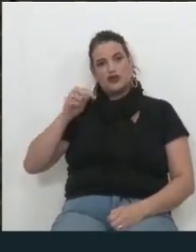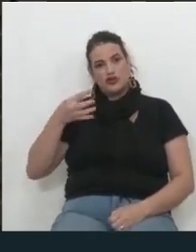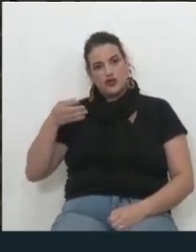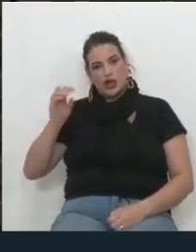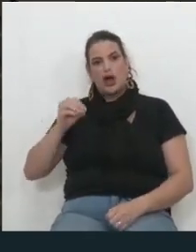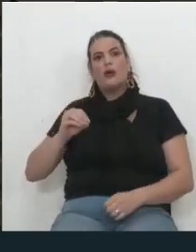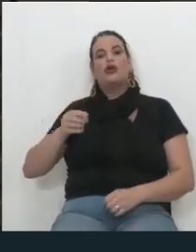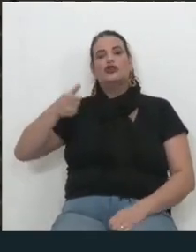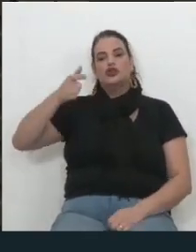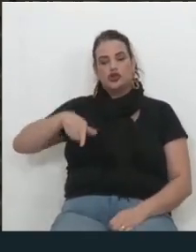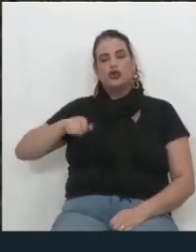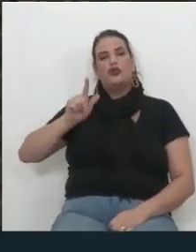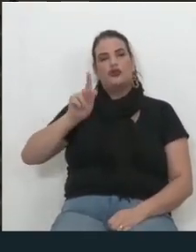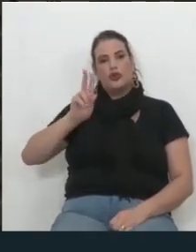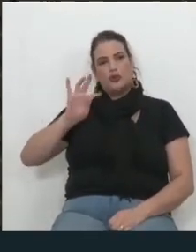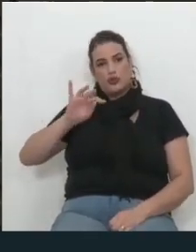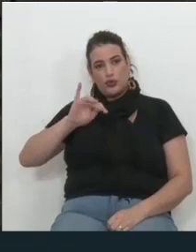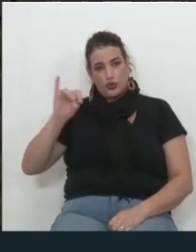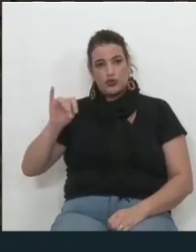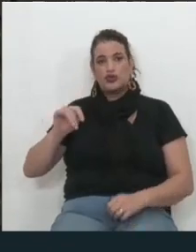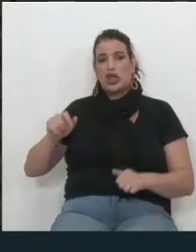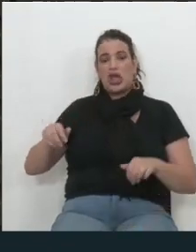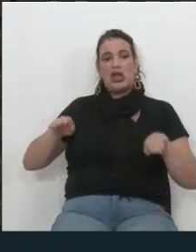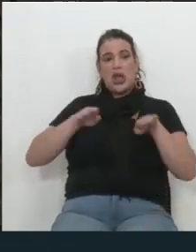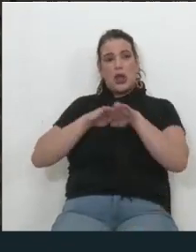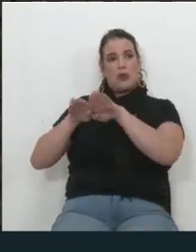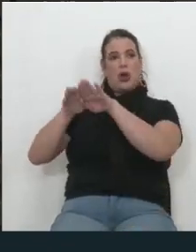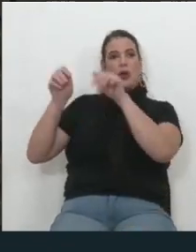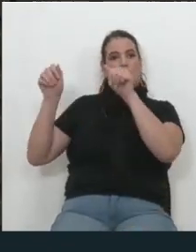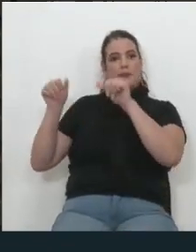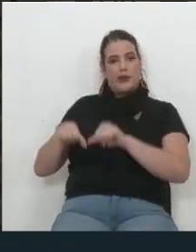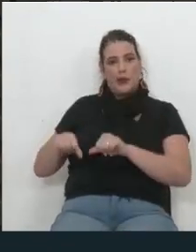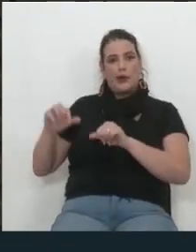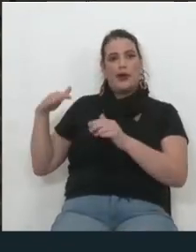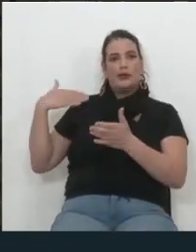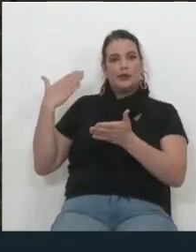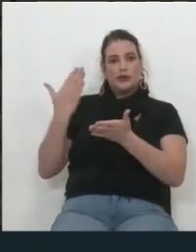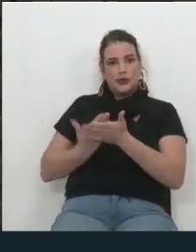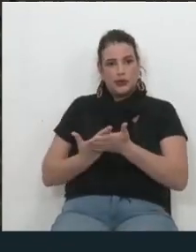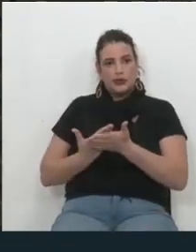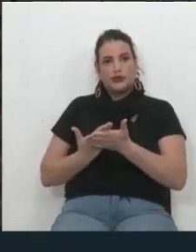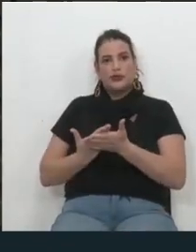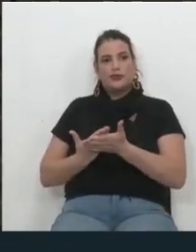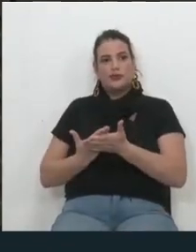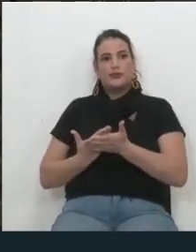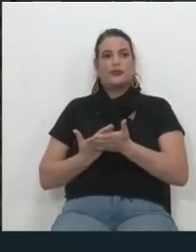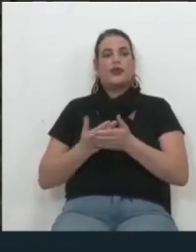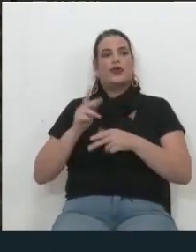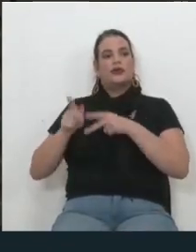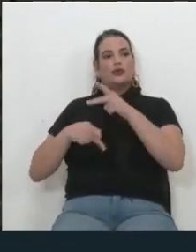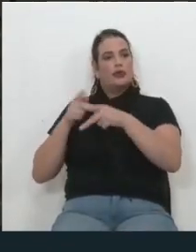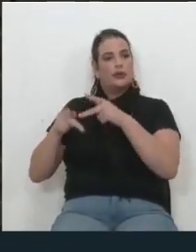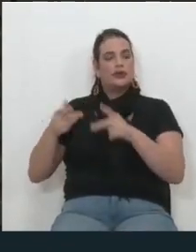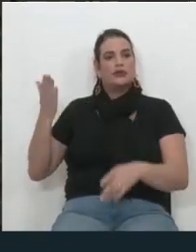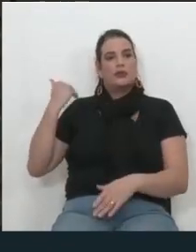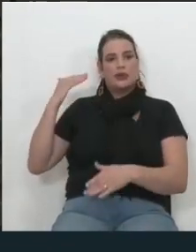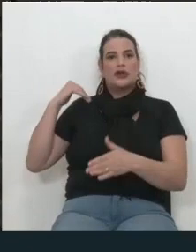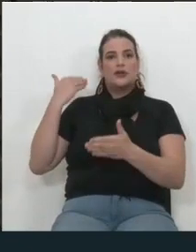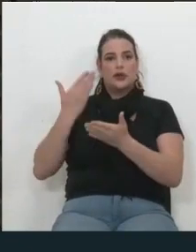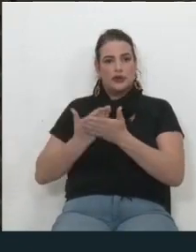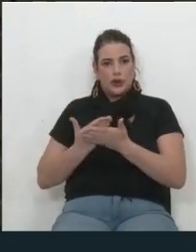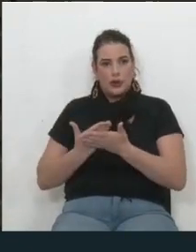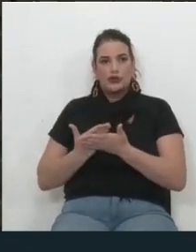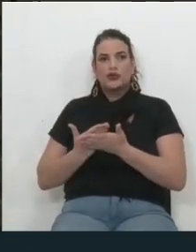conseguiu transformá-la de igual a pior. E a gente vê isso quando aquela população que mais precisa nos